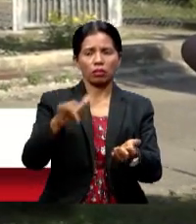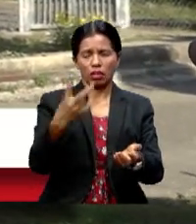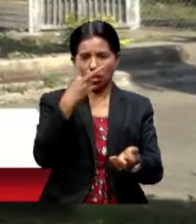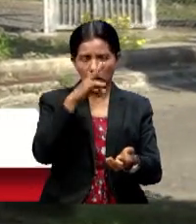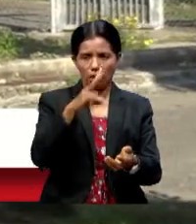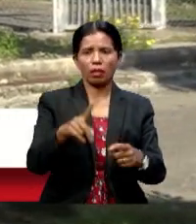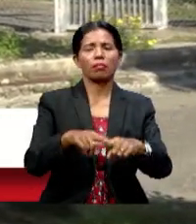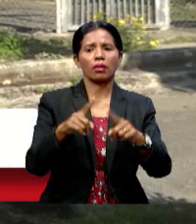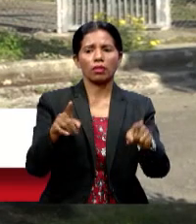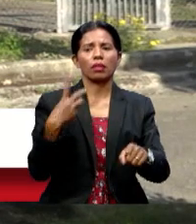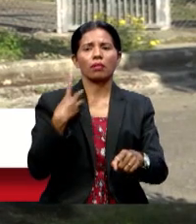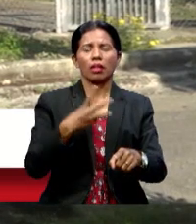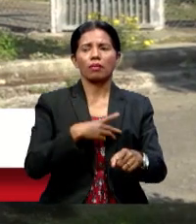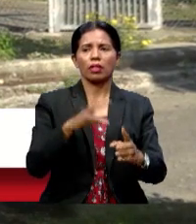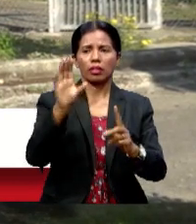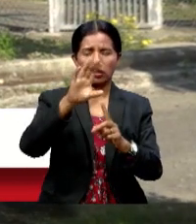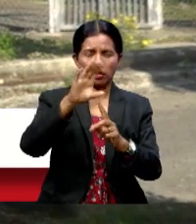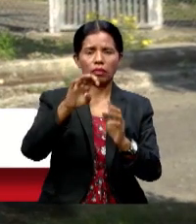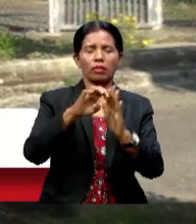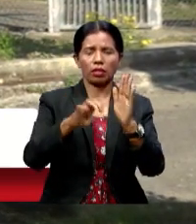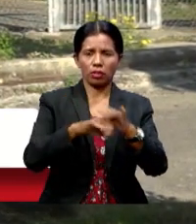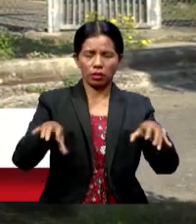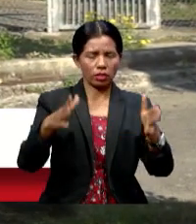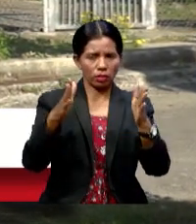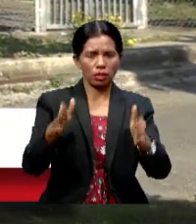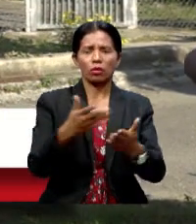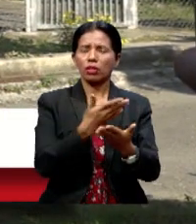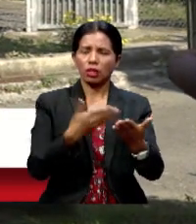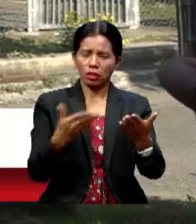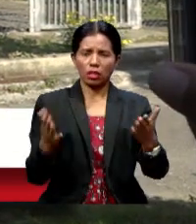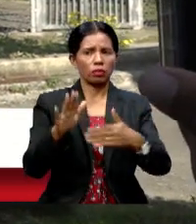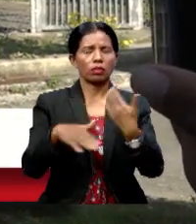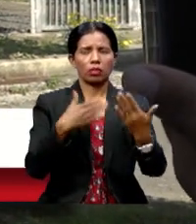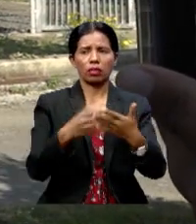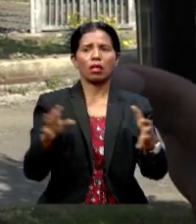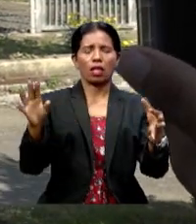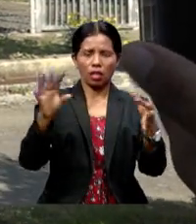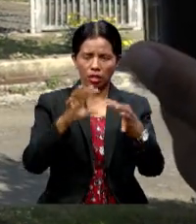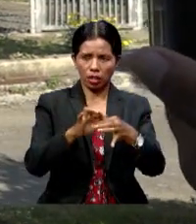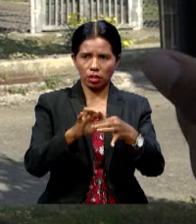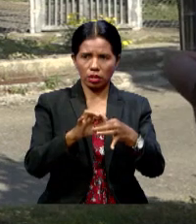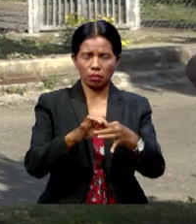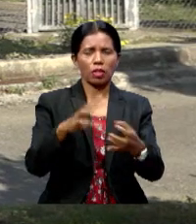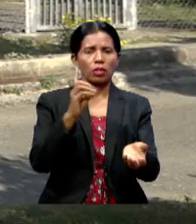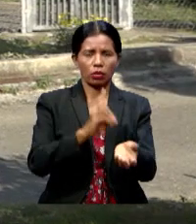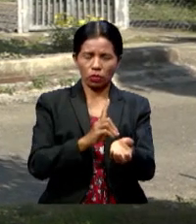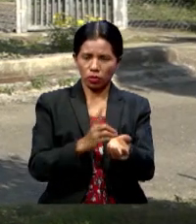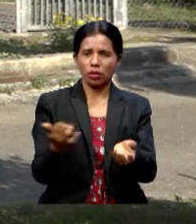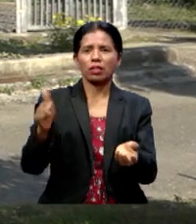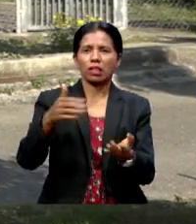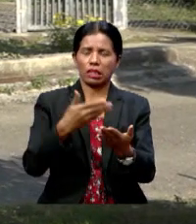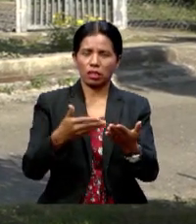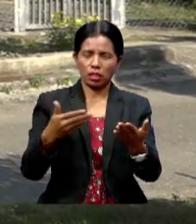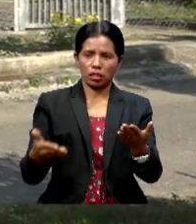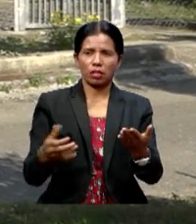bem anessa mosco em amnésia fidean e ane recurso menos tebes anessa liga para recurso para médico se ira médico e a médico equilíbrio